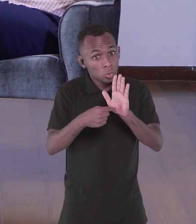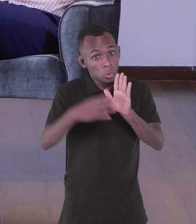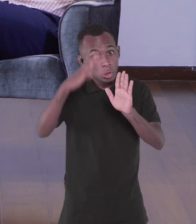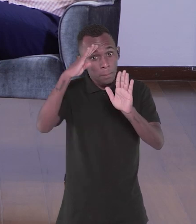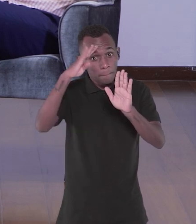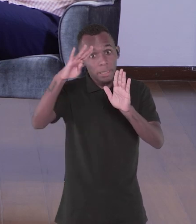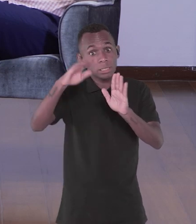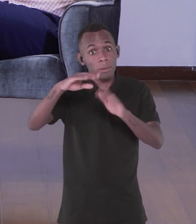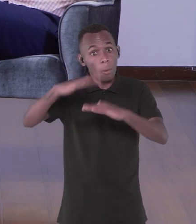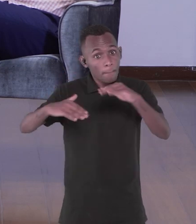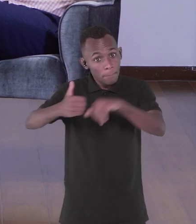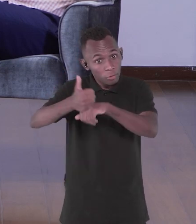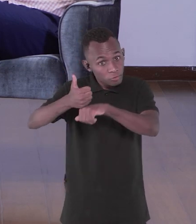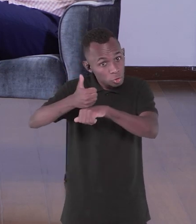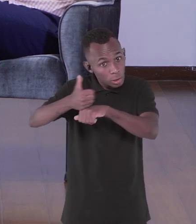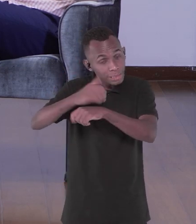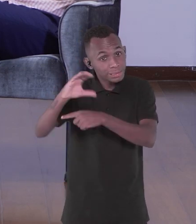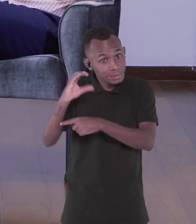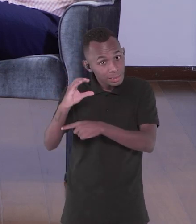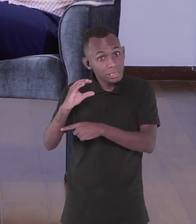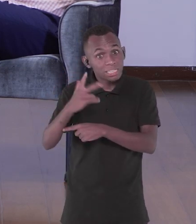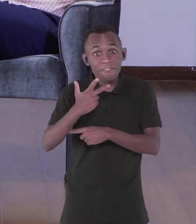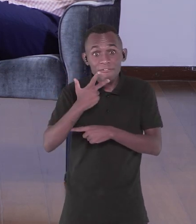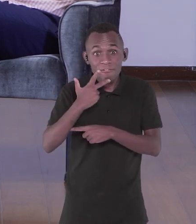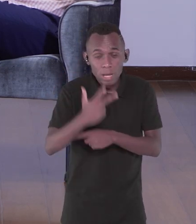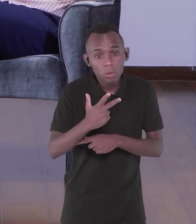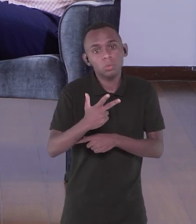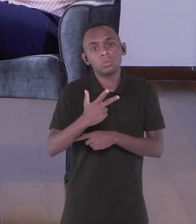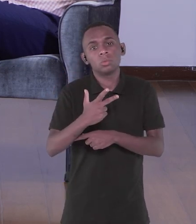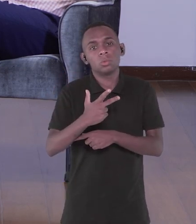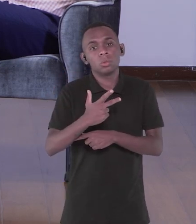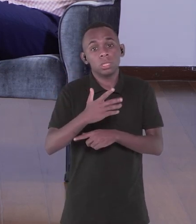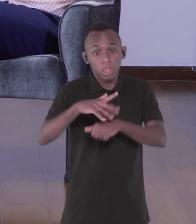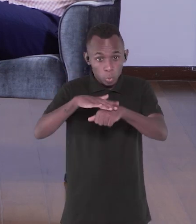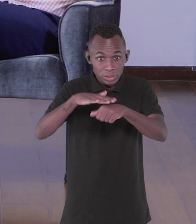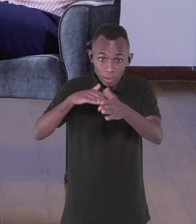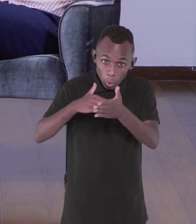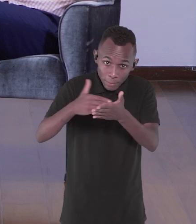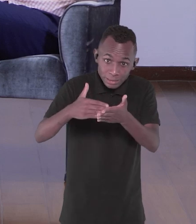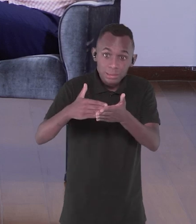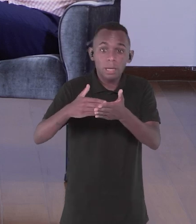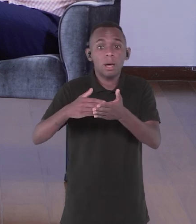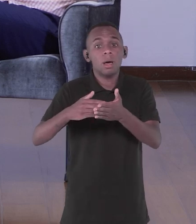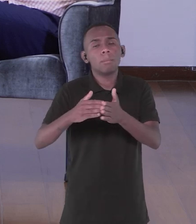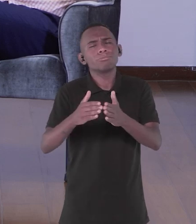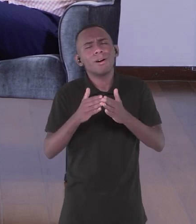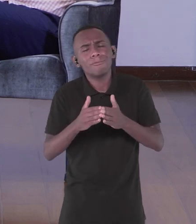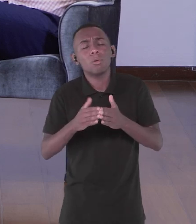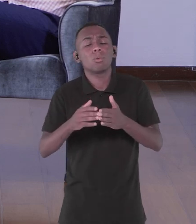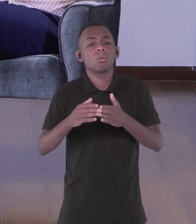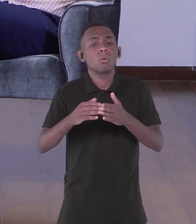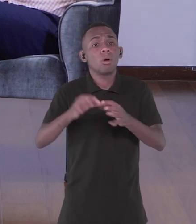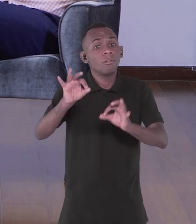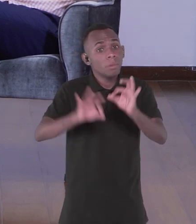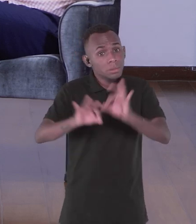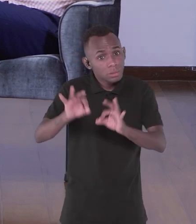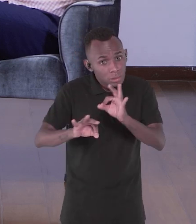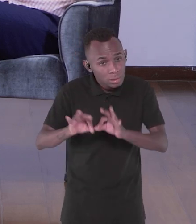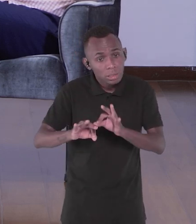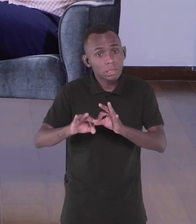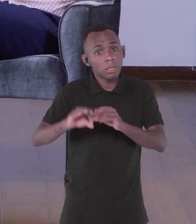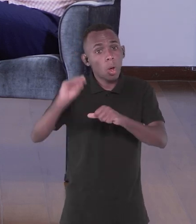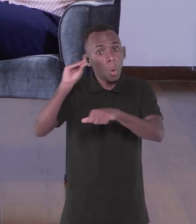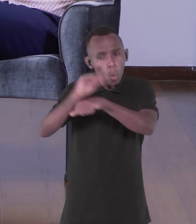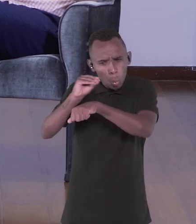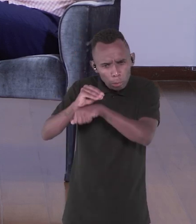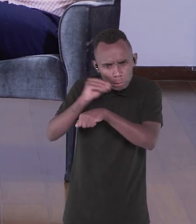cientistas estão dizendo que a doença X vai chegar. Por favor, vamos nos preparar, vamos criar